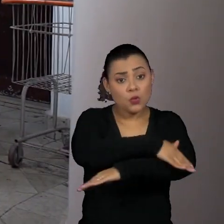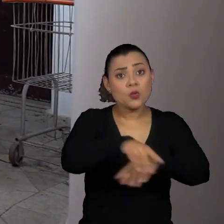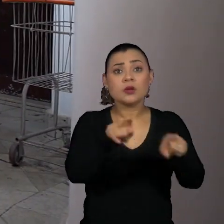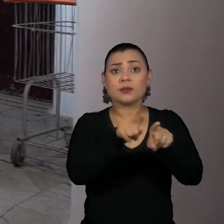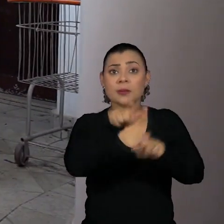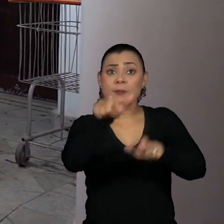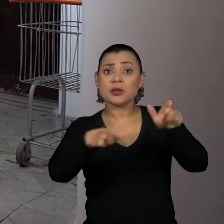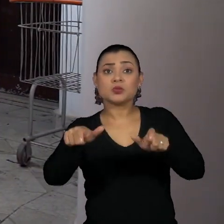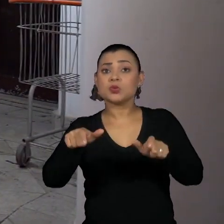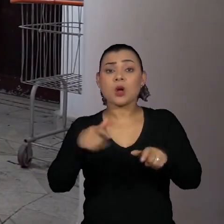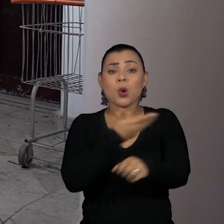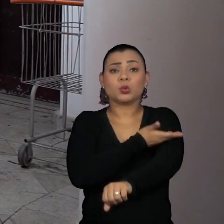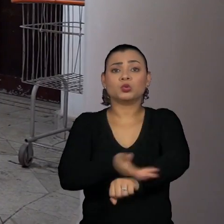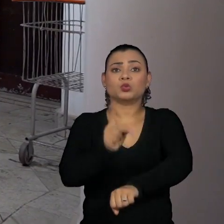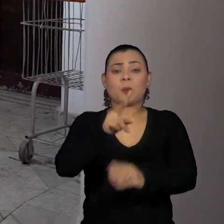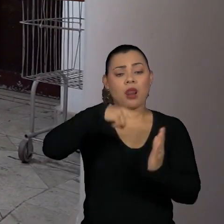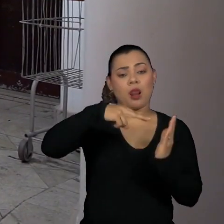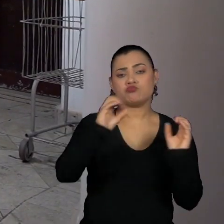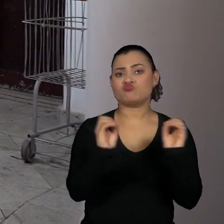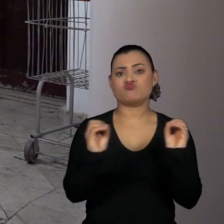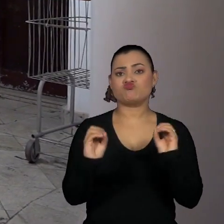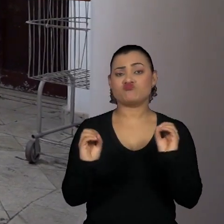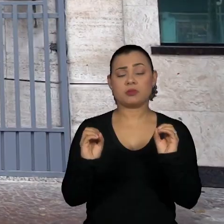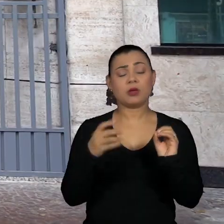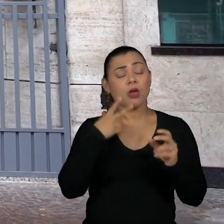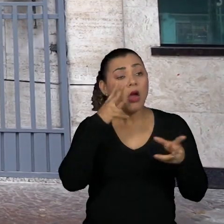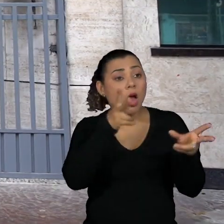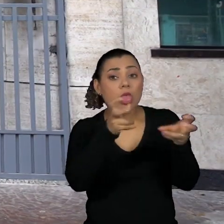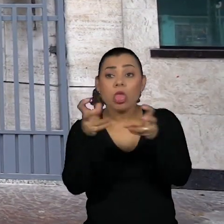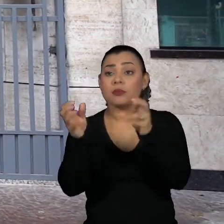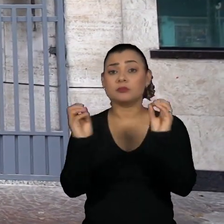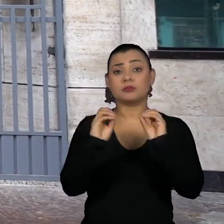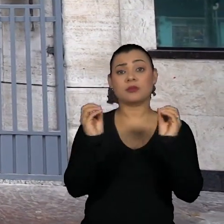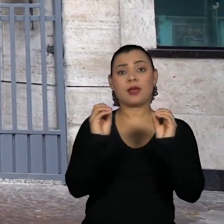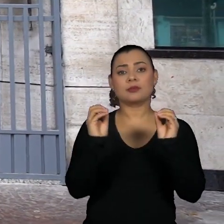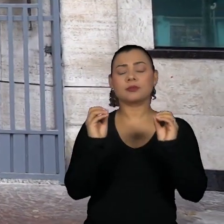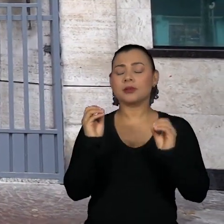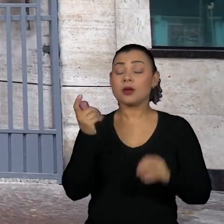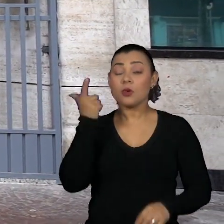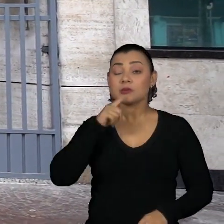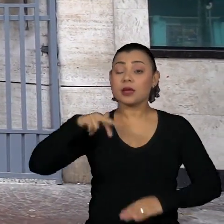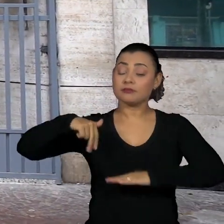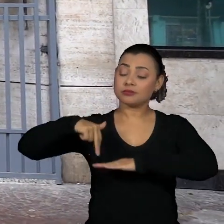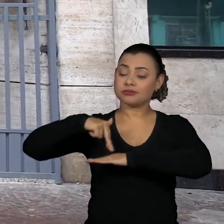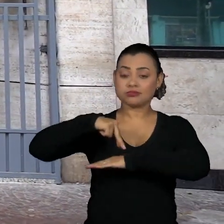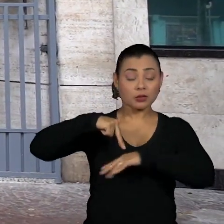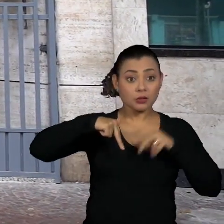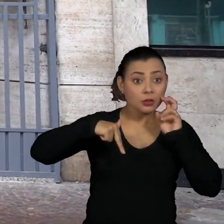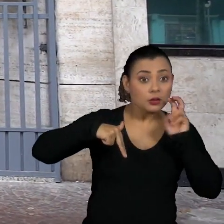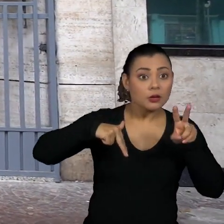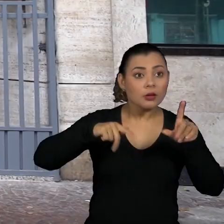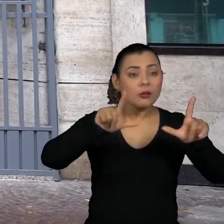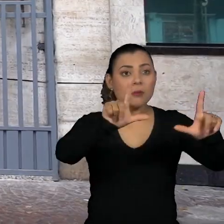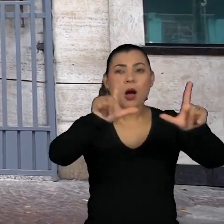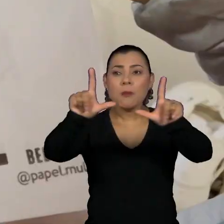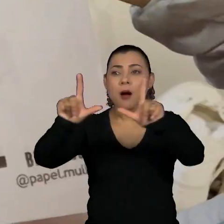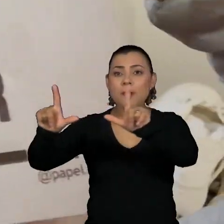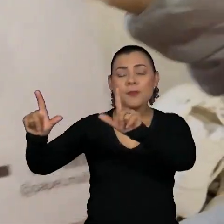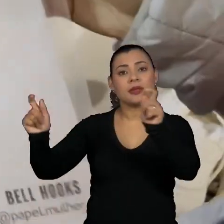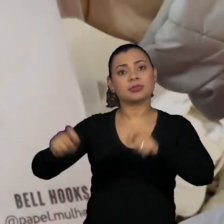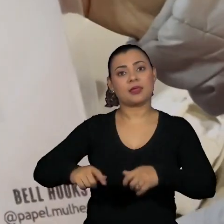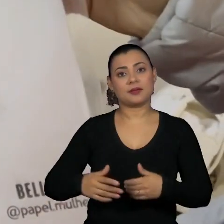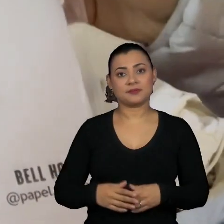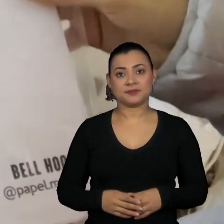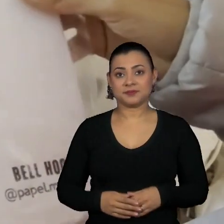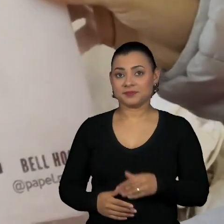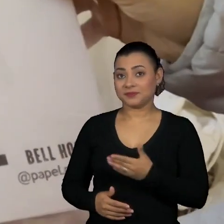não tenham hábito de leitura ou que não tenham hábito de prestar atenção na palavra da mulher, pudessem entrar em contato com isso também.